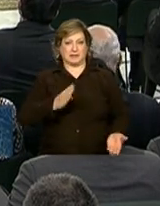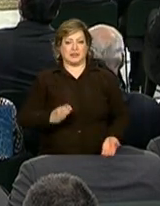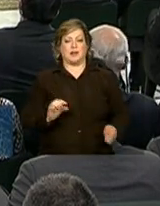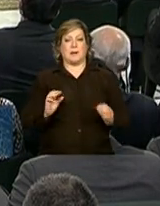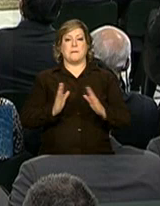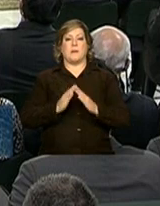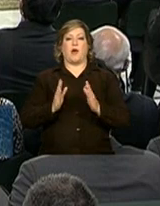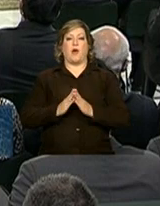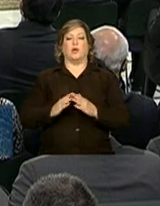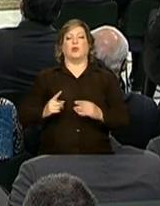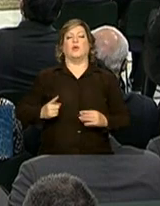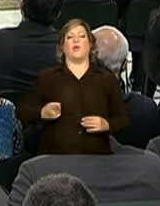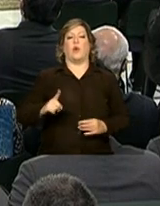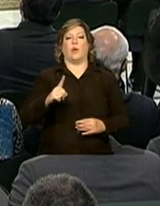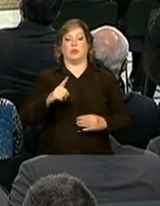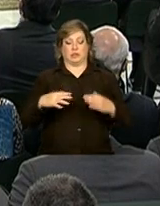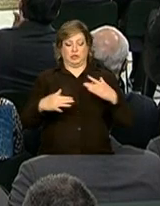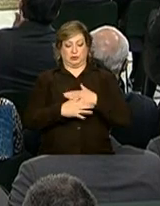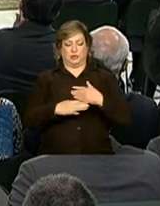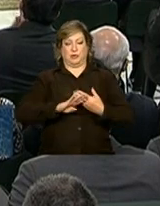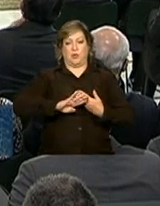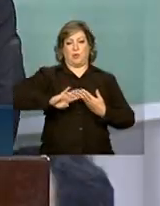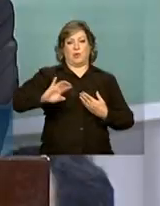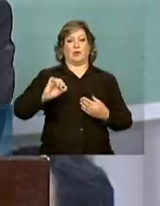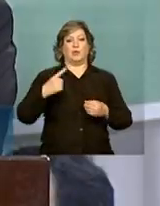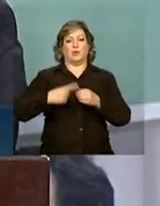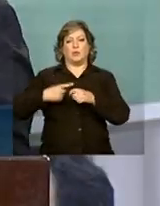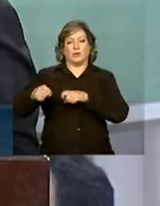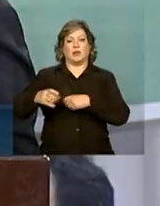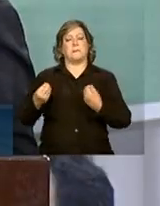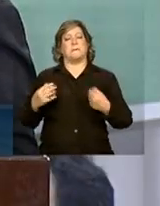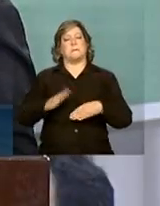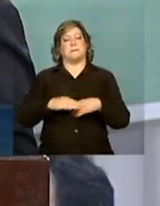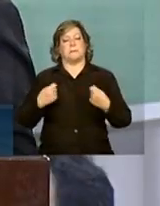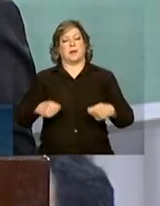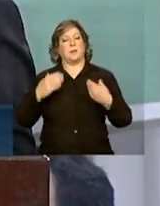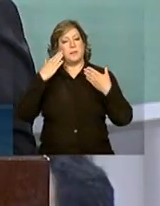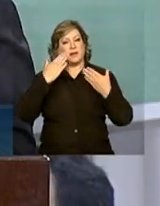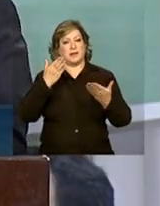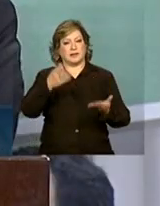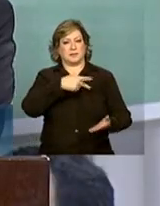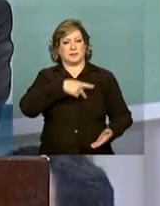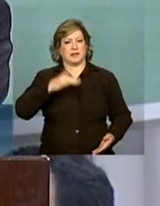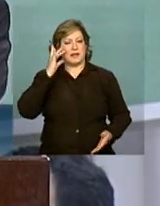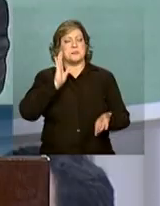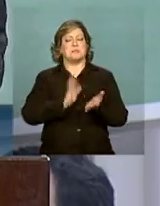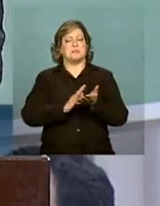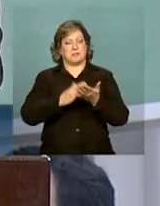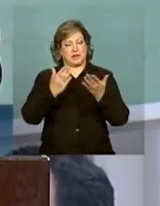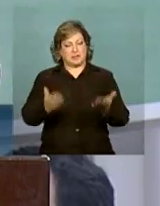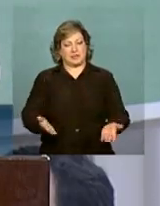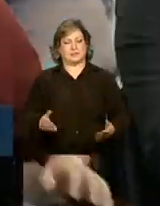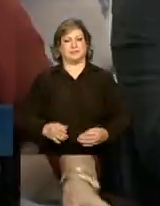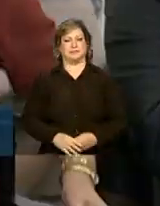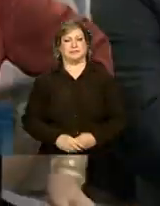que moram mais longe, na zona rural, e mais precisam. Muito obrigado à senhora e meus sinceros parabéns.